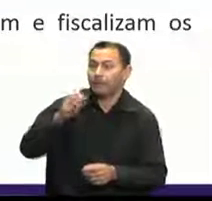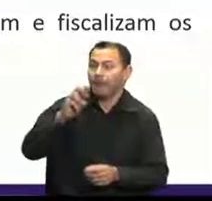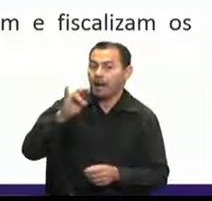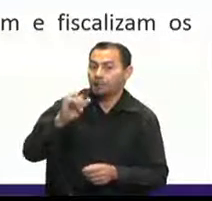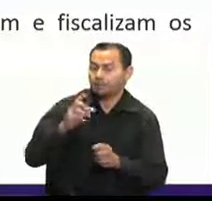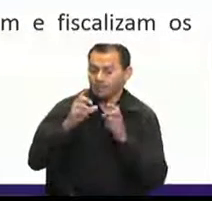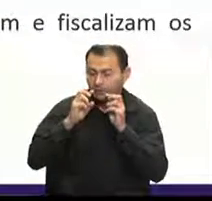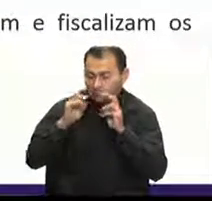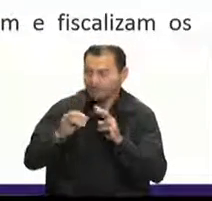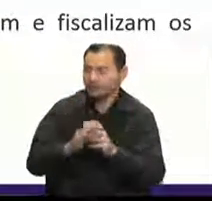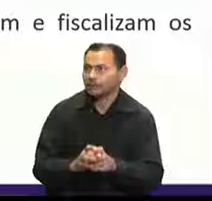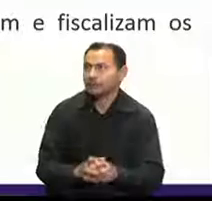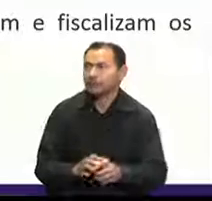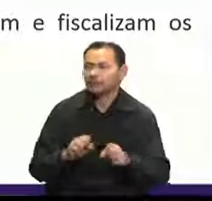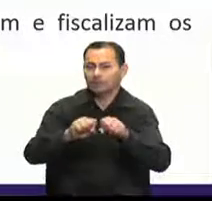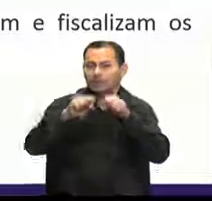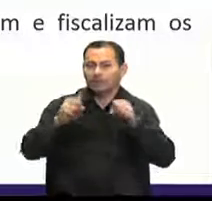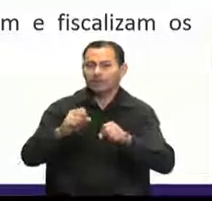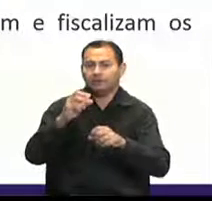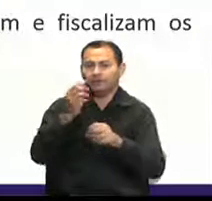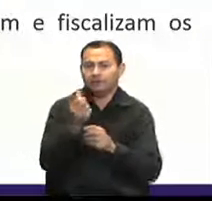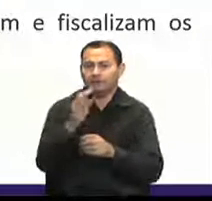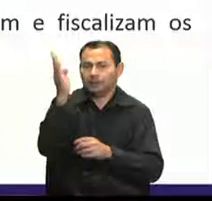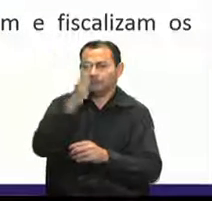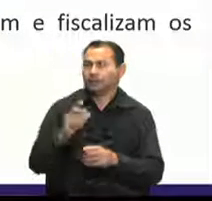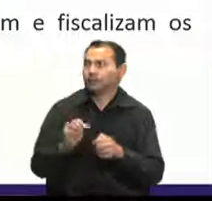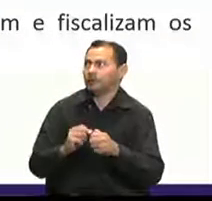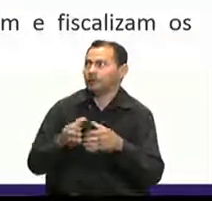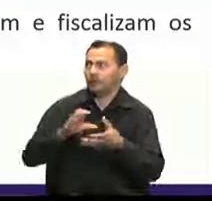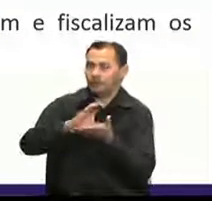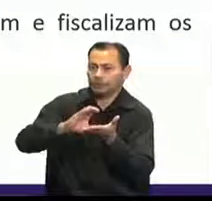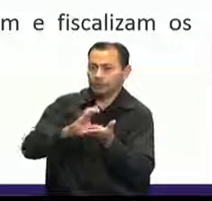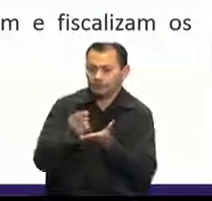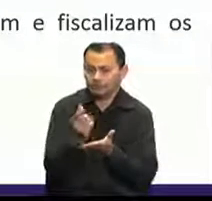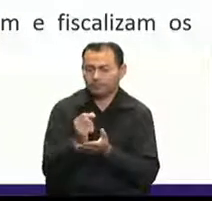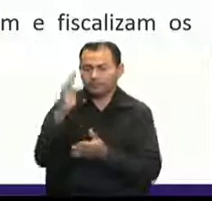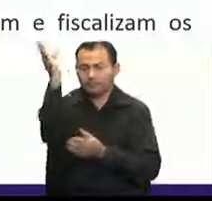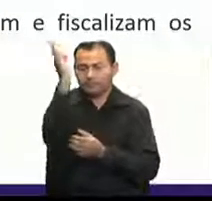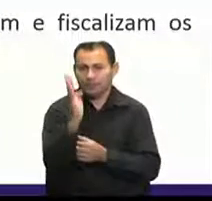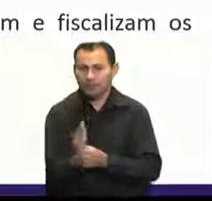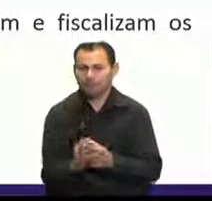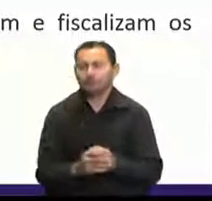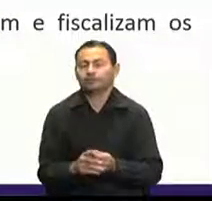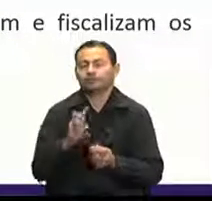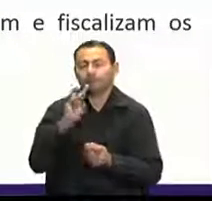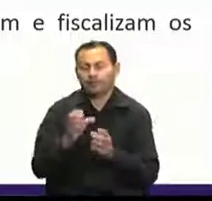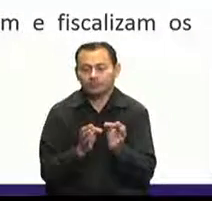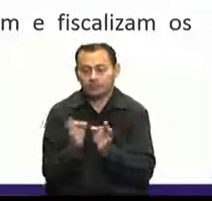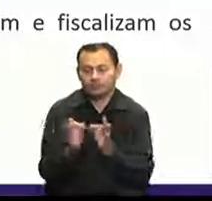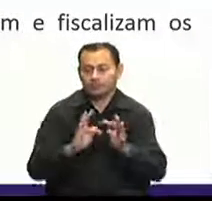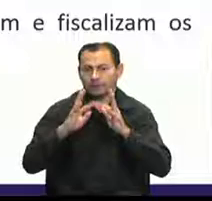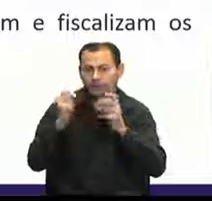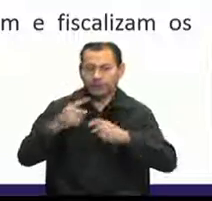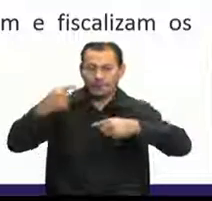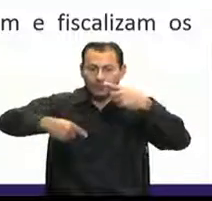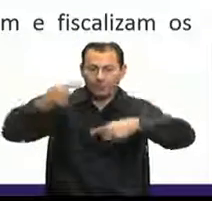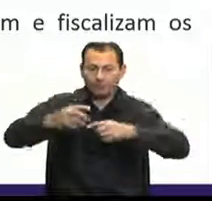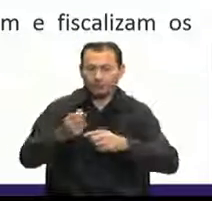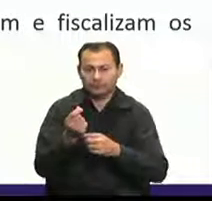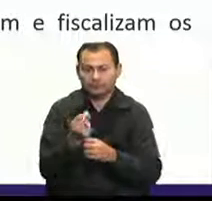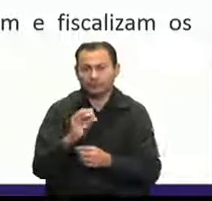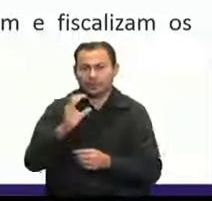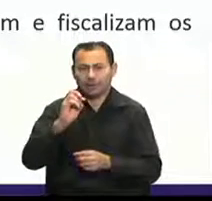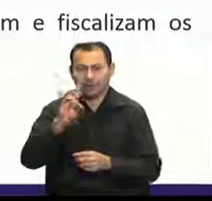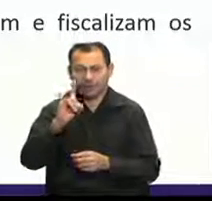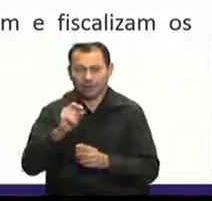um sistema financeiro nacional que é formado pelo conselho monetário nacional que vai formular toda política de moeda de